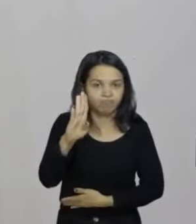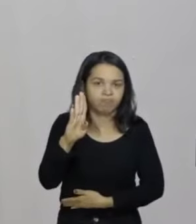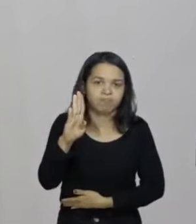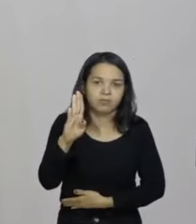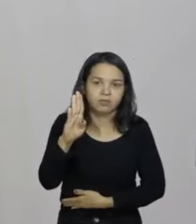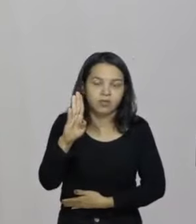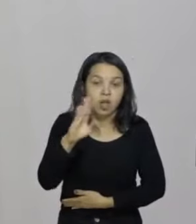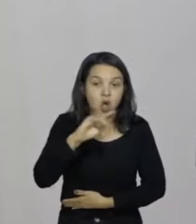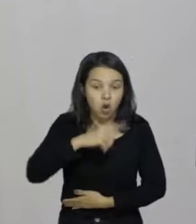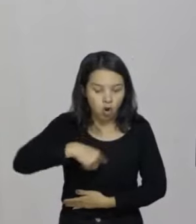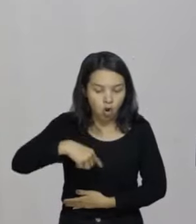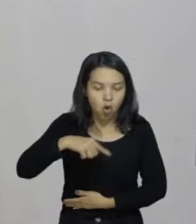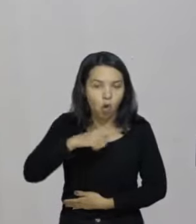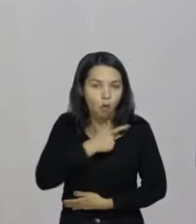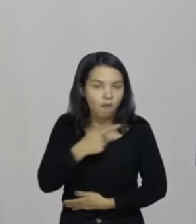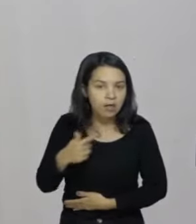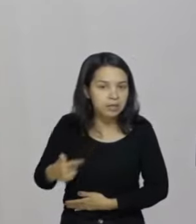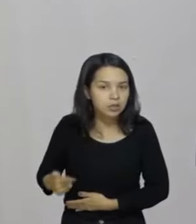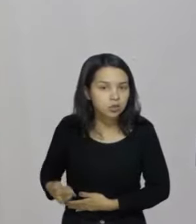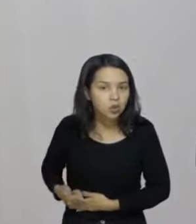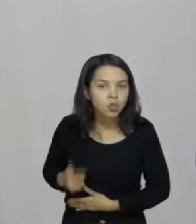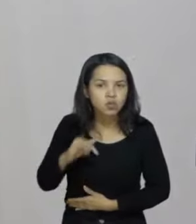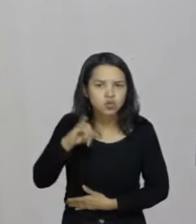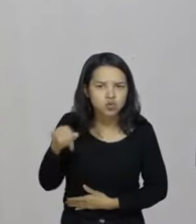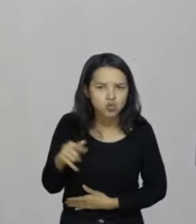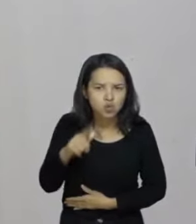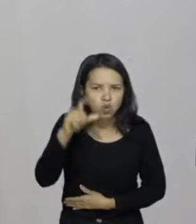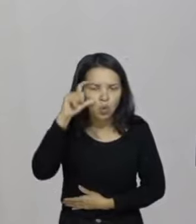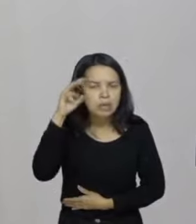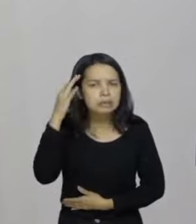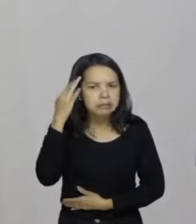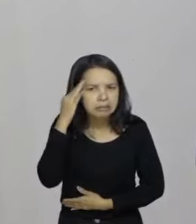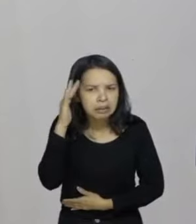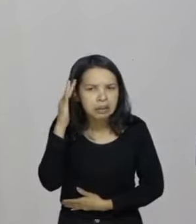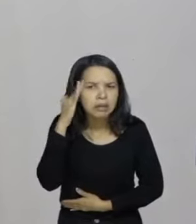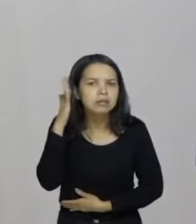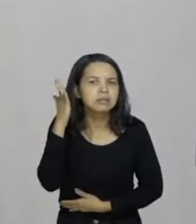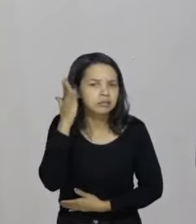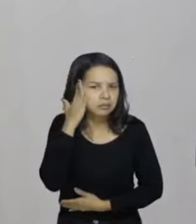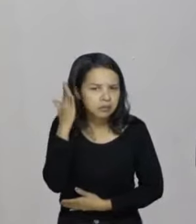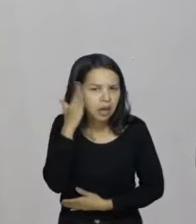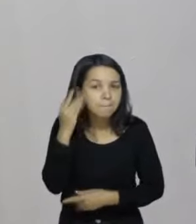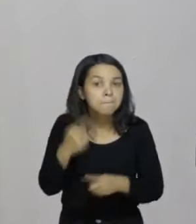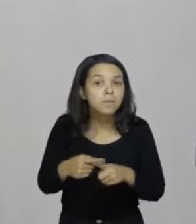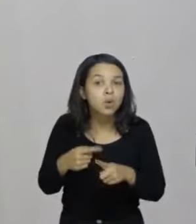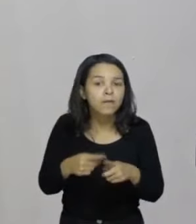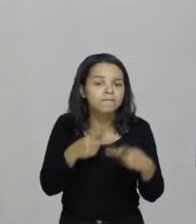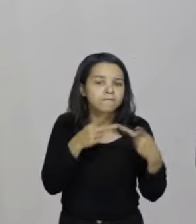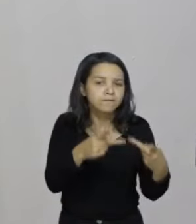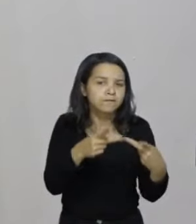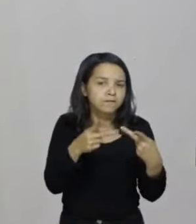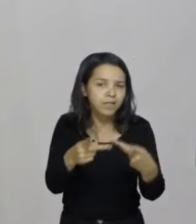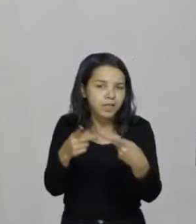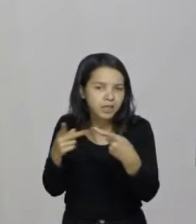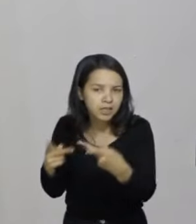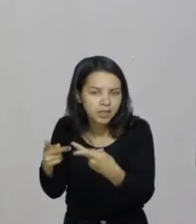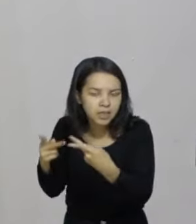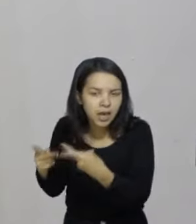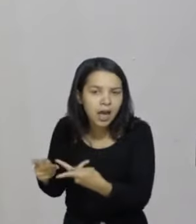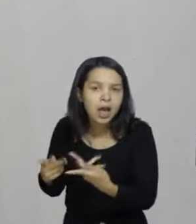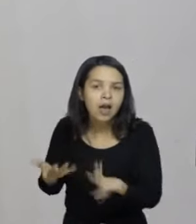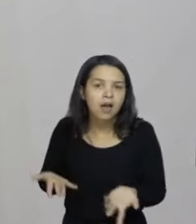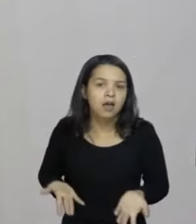entende do Catarinense porque viaja porque se faz presente porque está à disposição